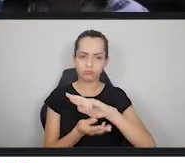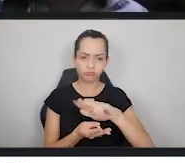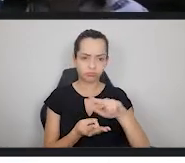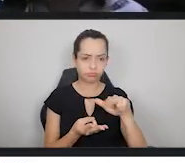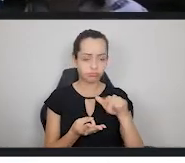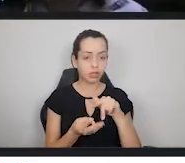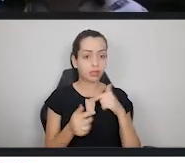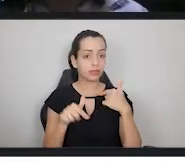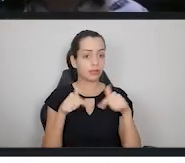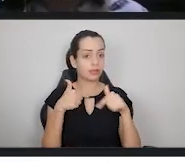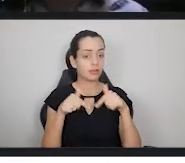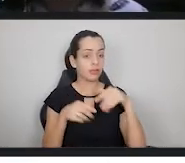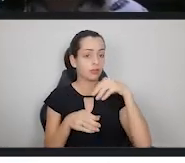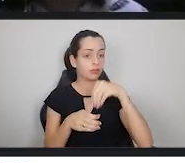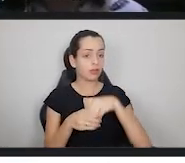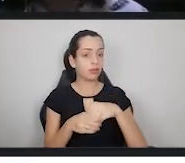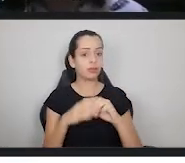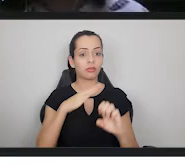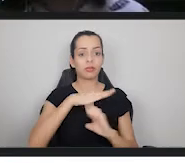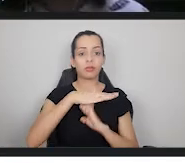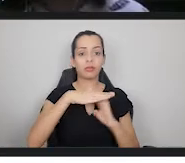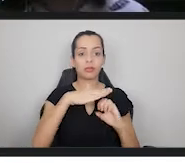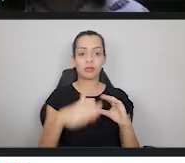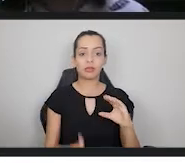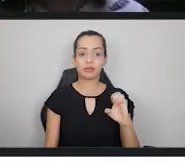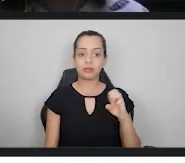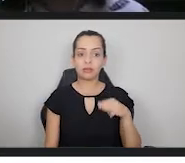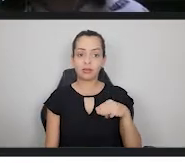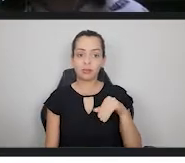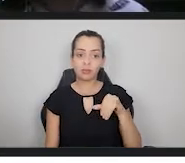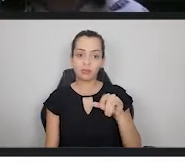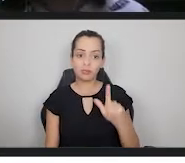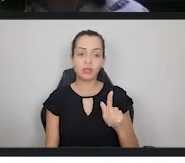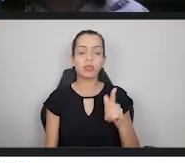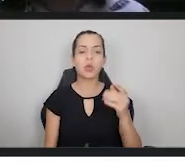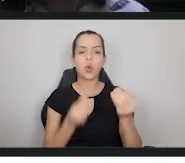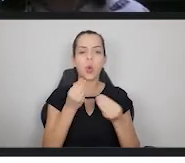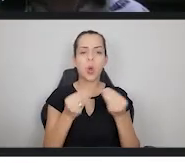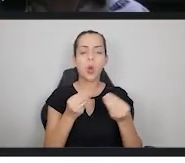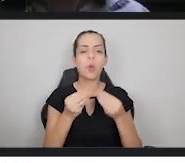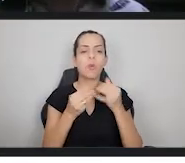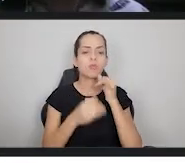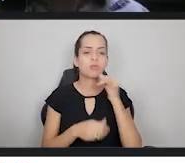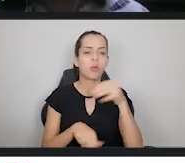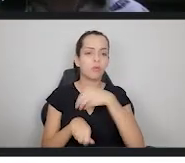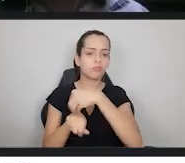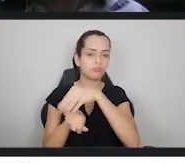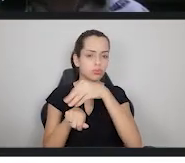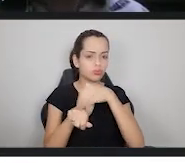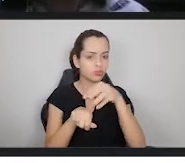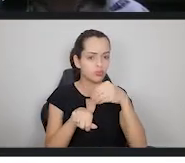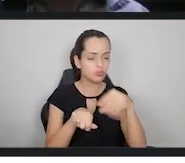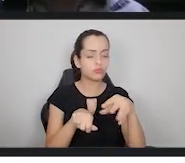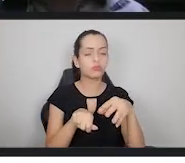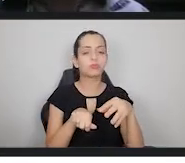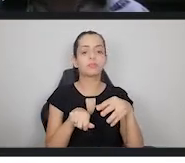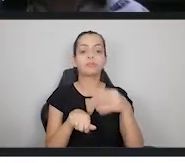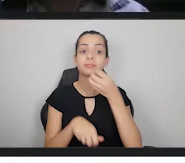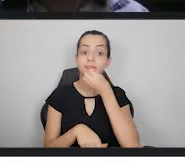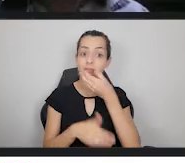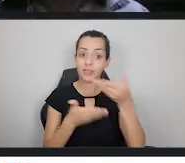área de Planejamento do Sistema Elétrico de Distribuição. Kelly Fabiana, seja bem-vinda, o palco é todo seu.